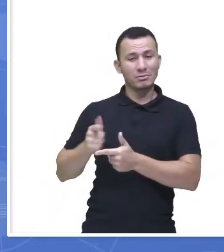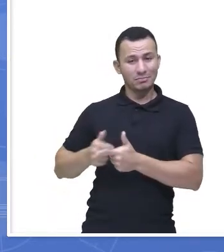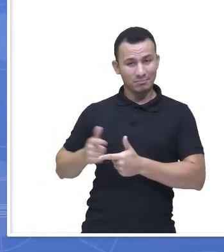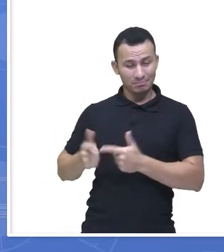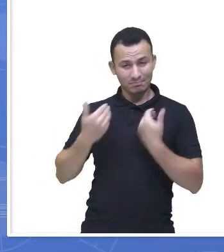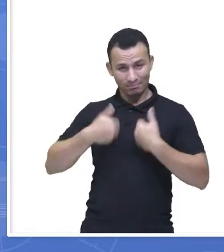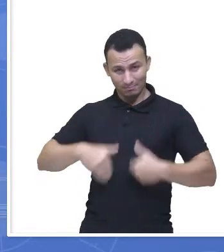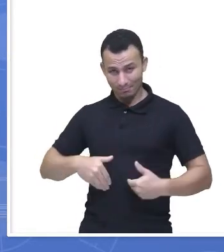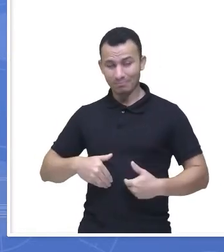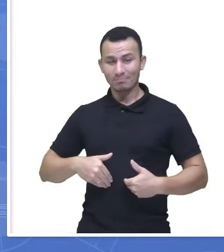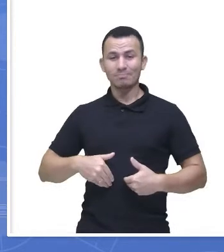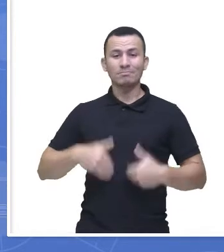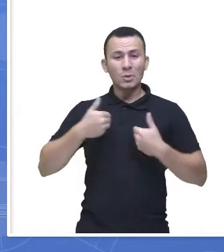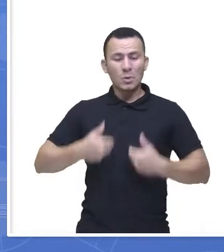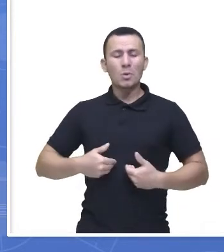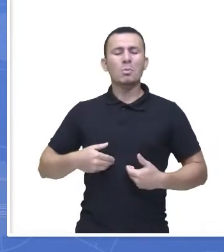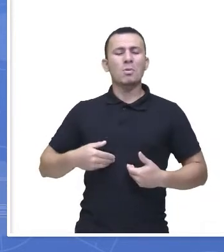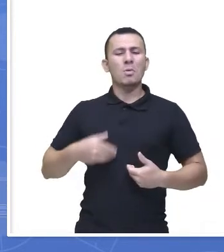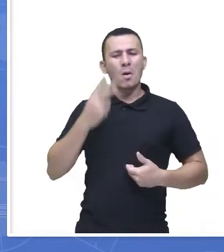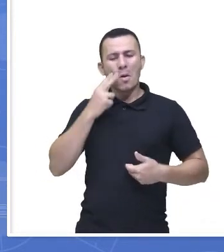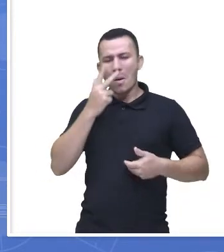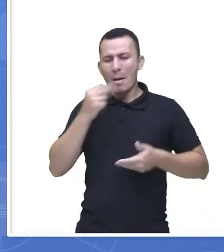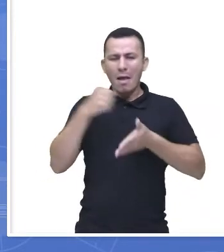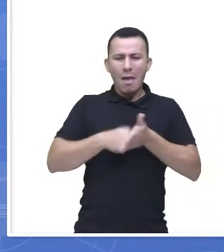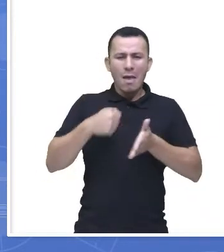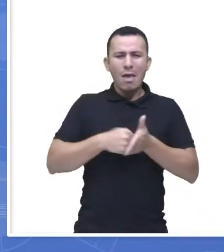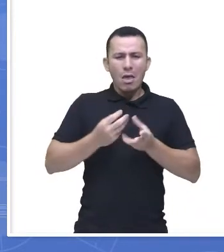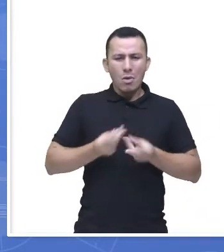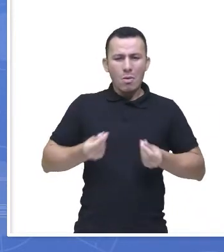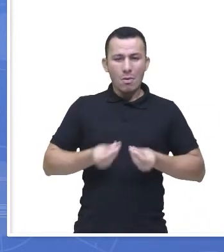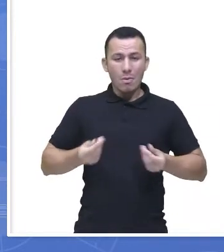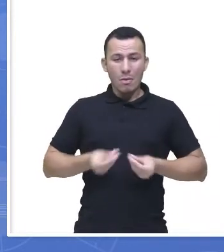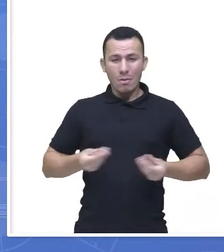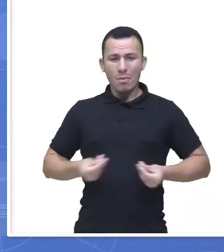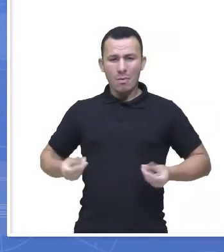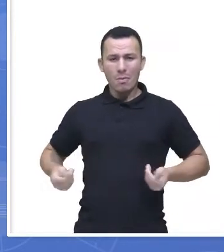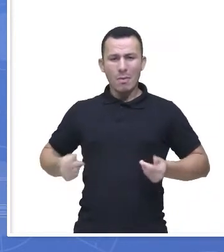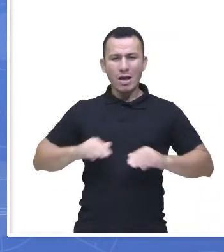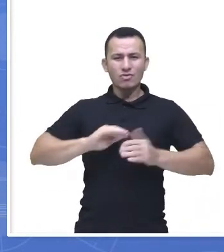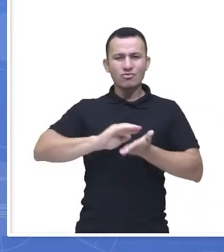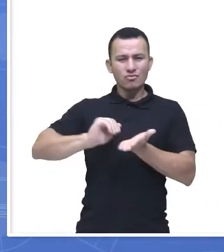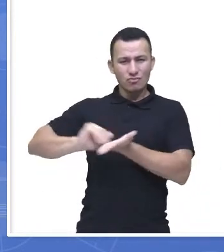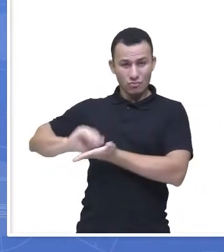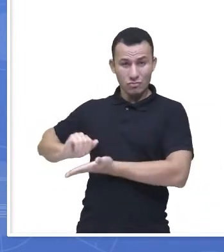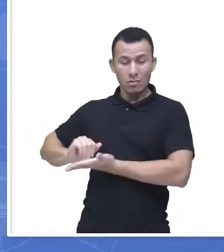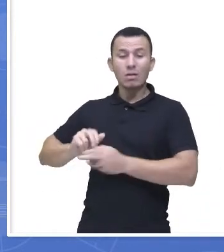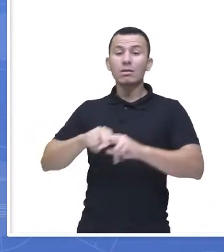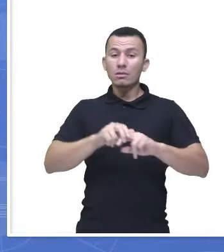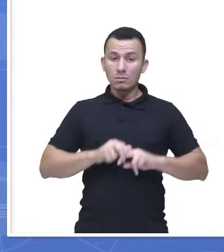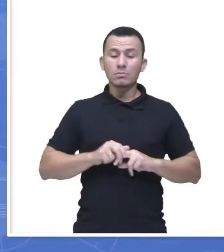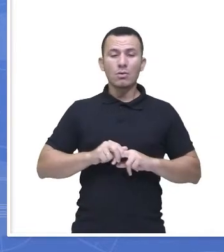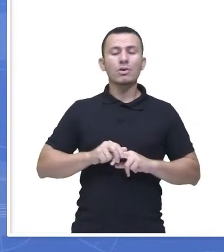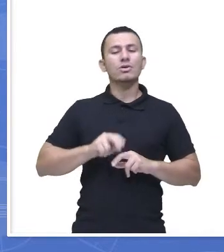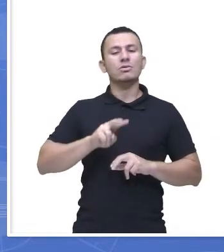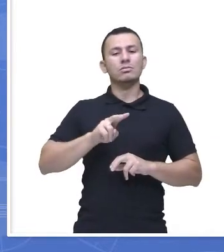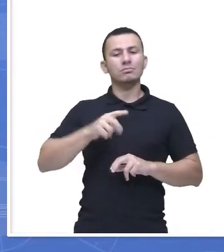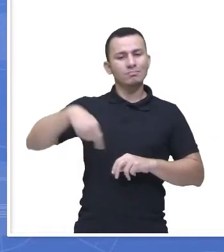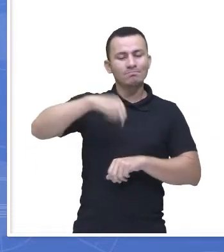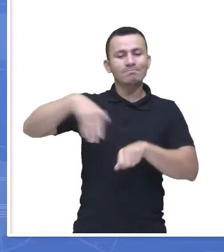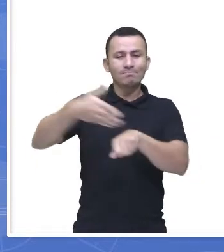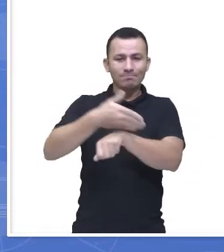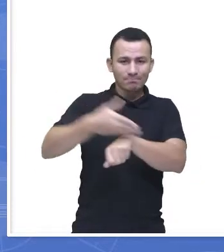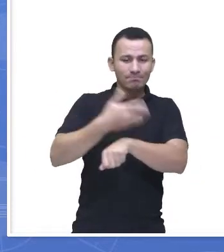Eva, colocou a letra A. Muito bem, Gabriele. A Bárbara, que é da Escola